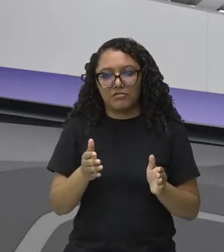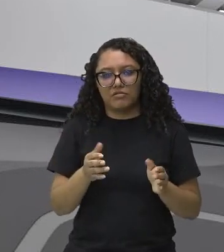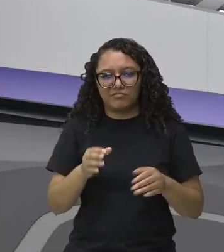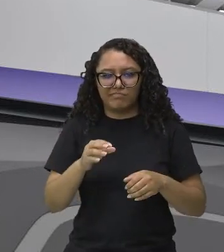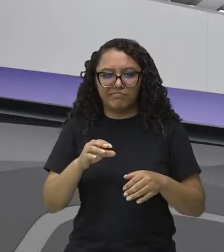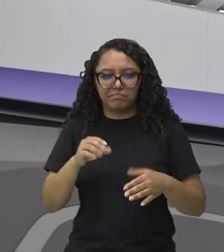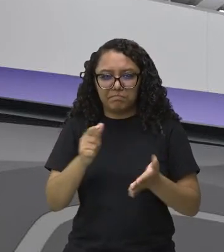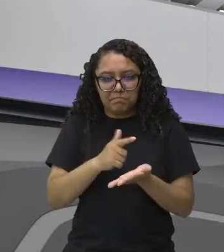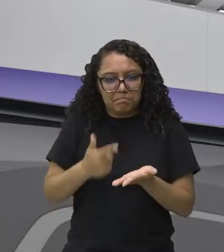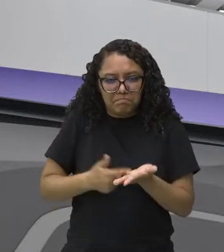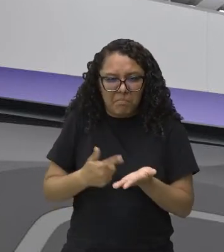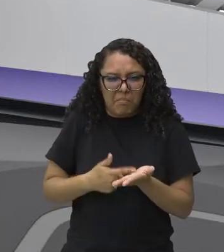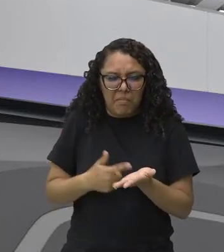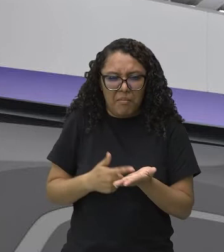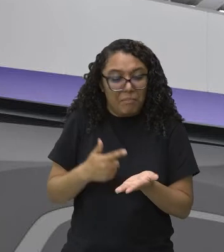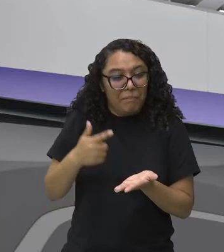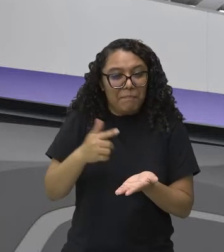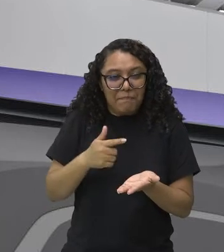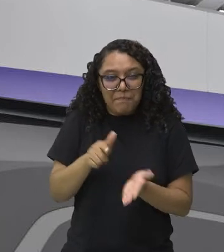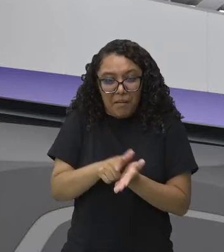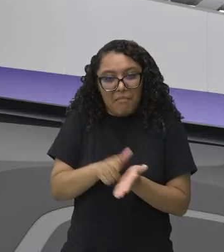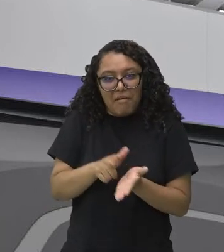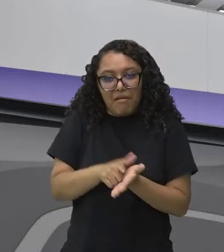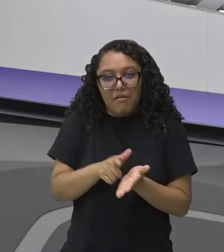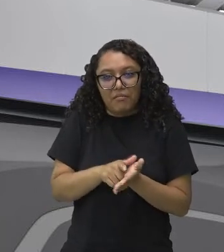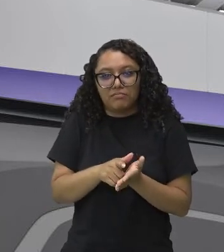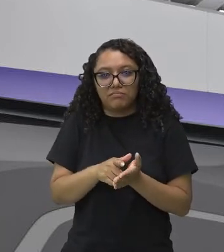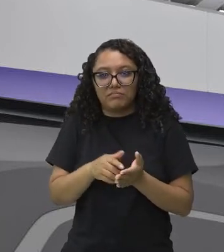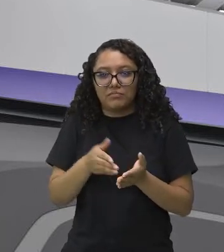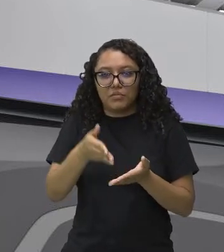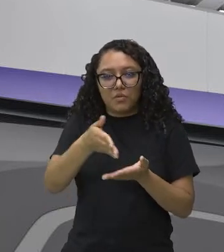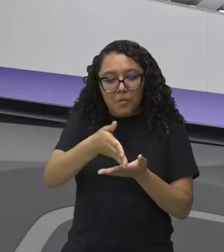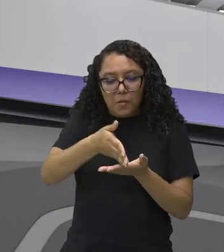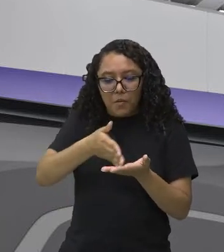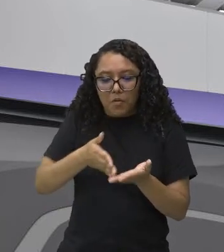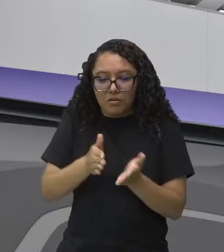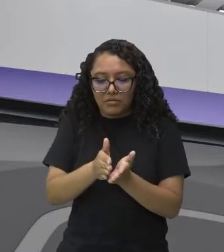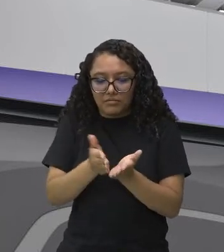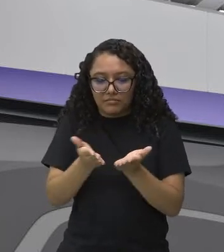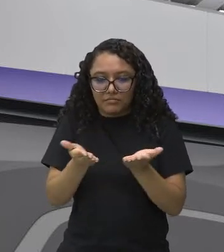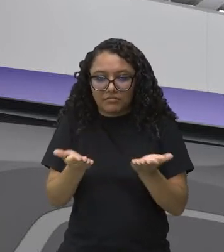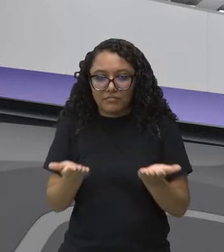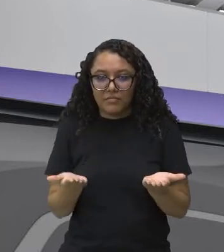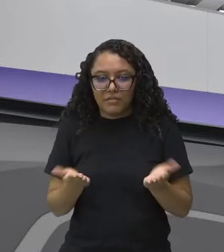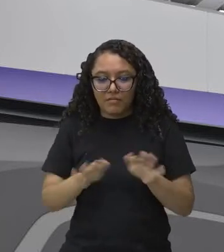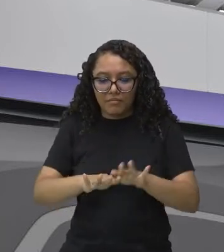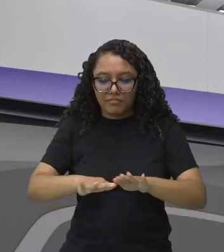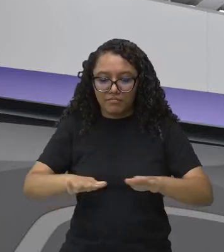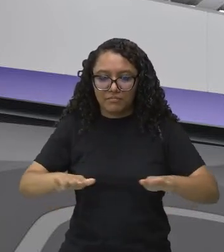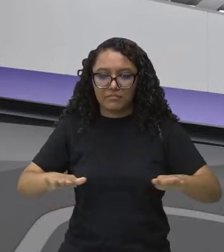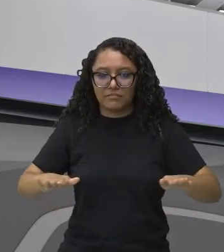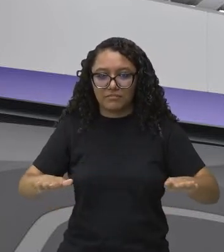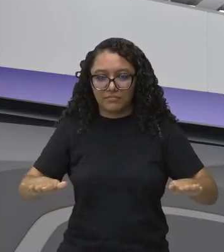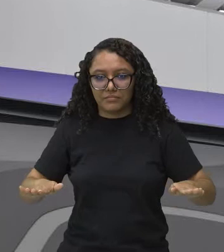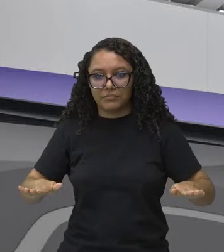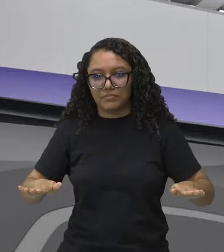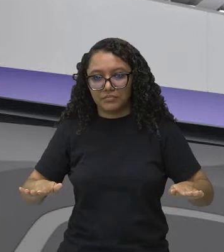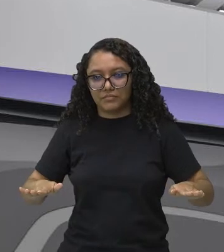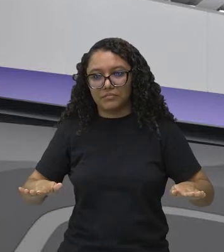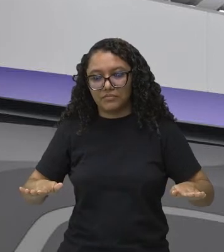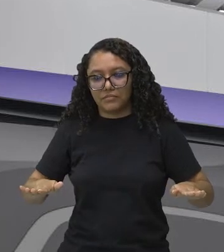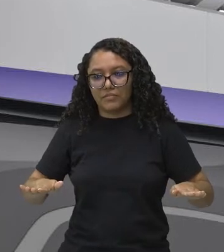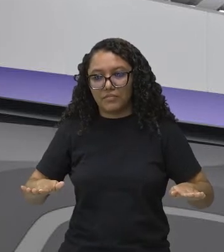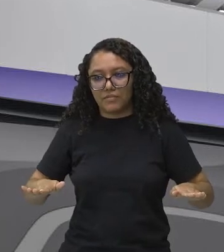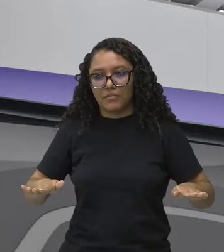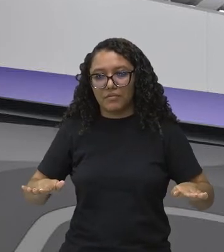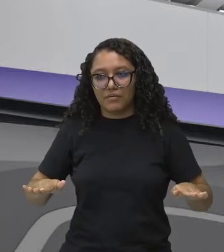né? Corta aquela fita ali no fundo dela, e aí você consegue abrir essa caixa e esticar ela no chão. Quando você faz isso,